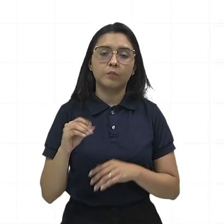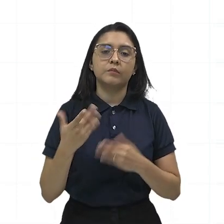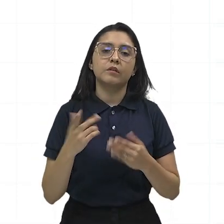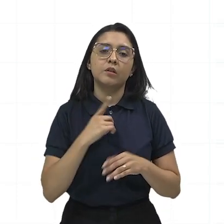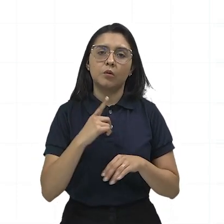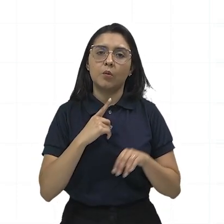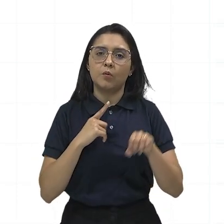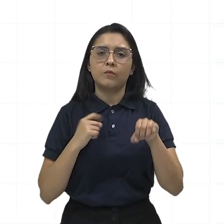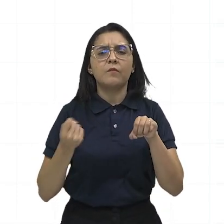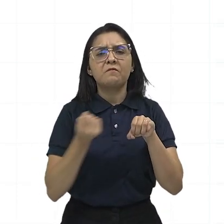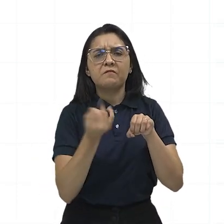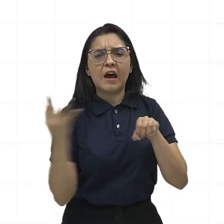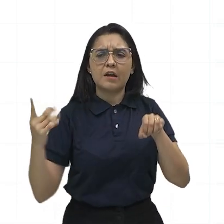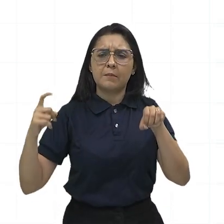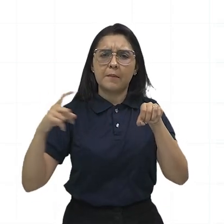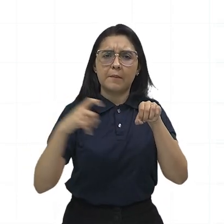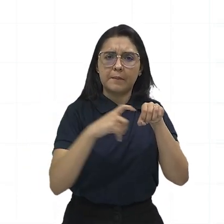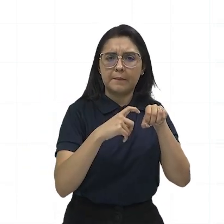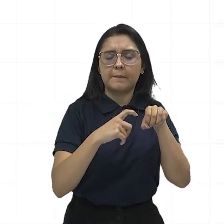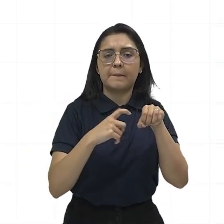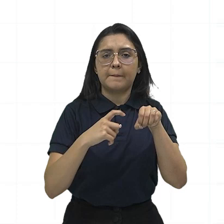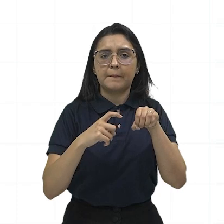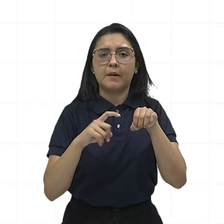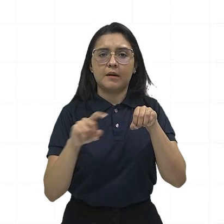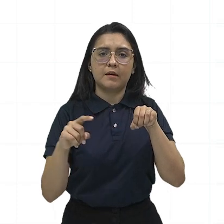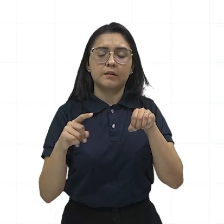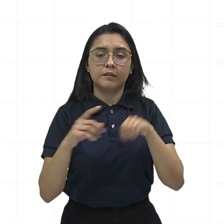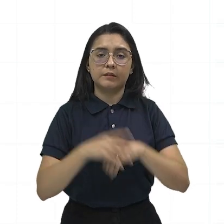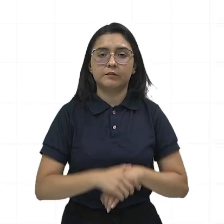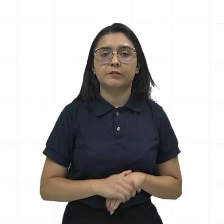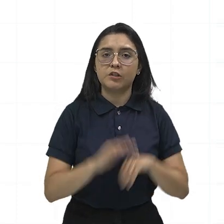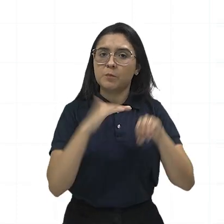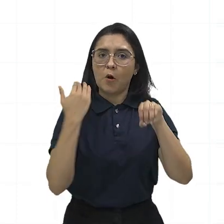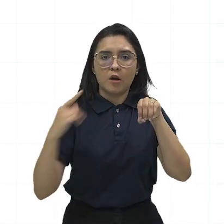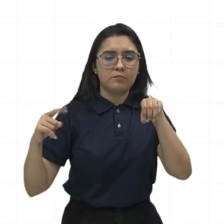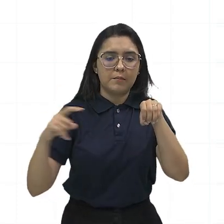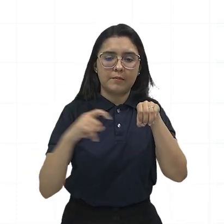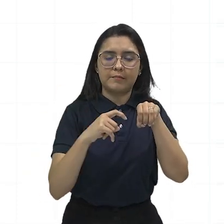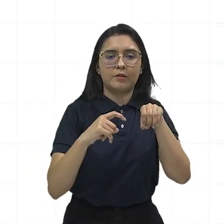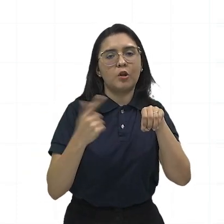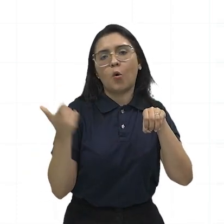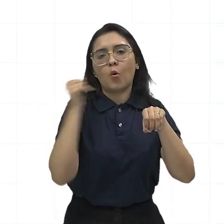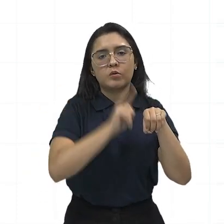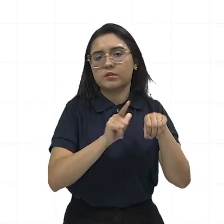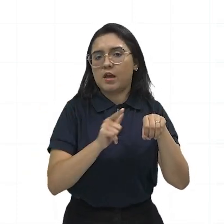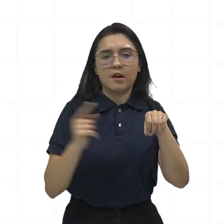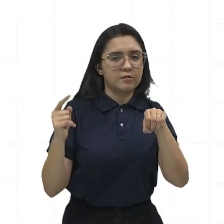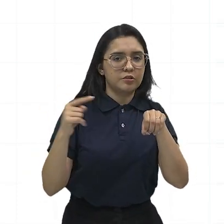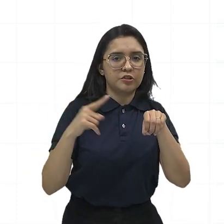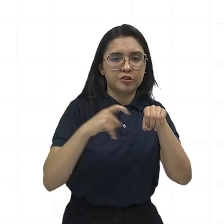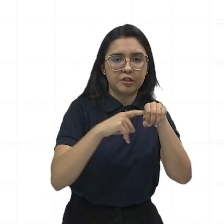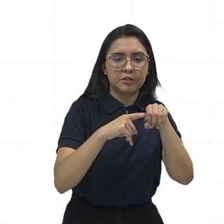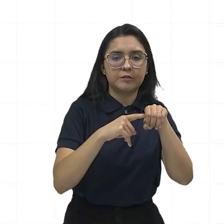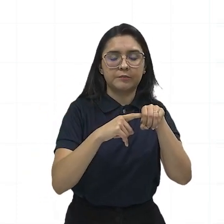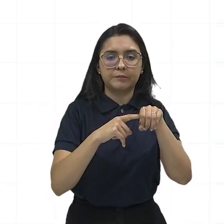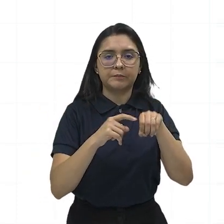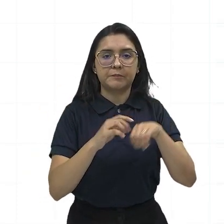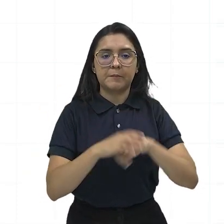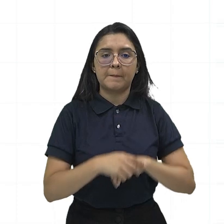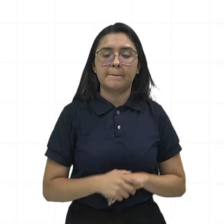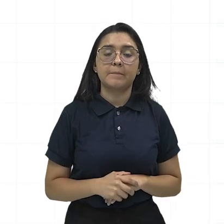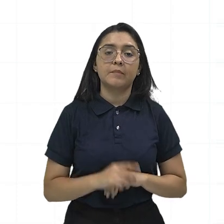no caminho desse processo, né, nessa corrida, nessa verdadeira maratona. Ao encostar no